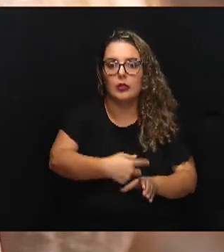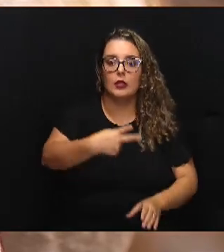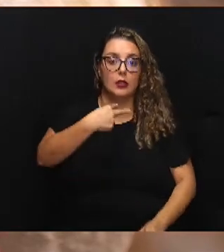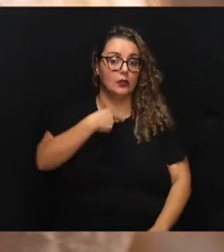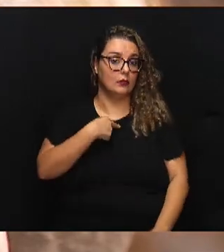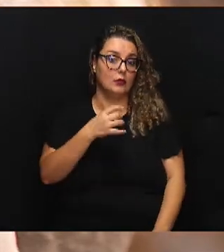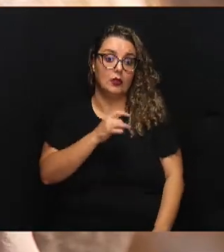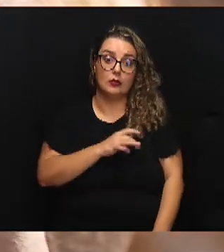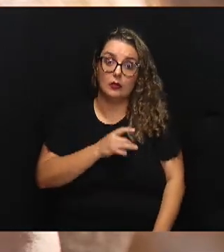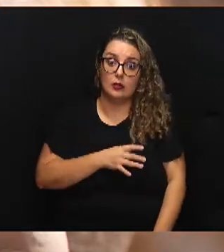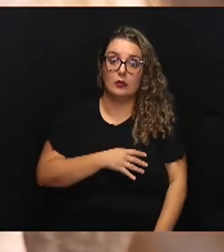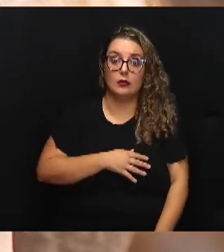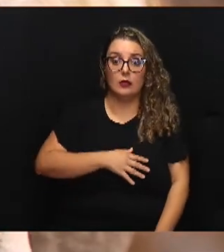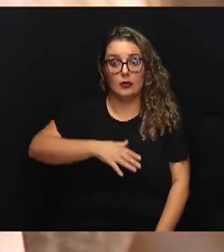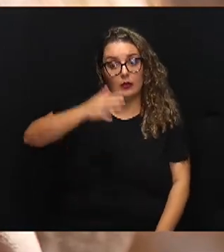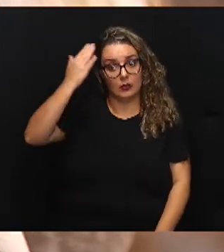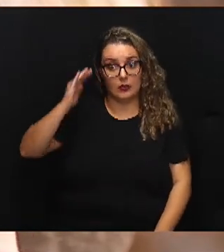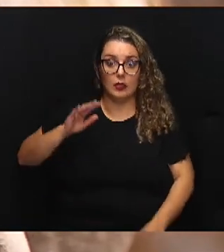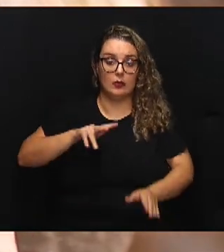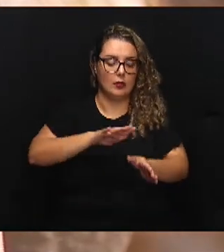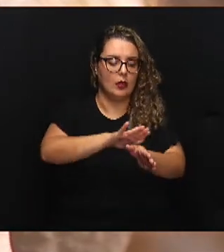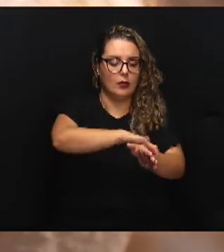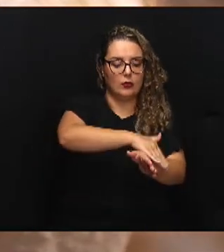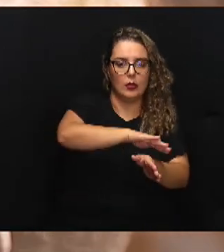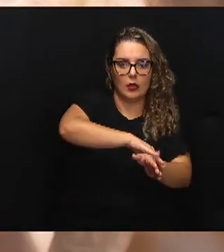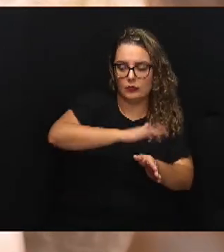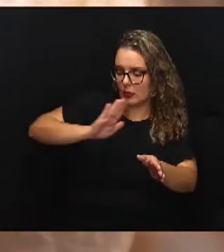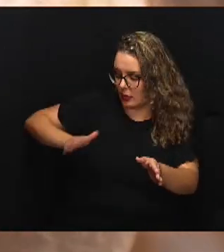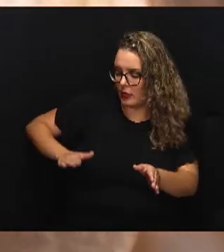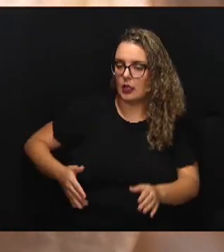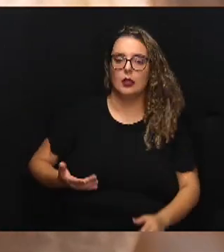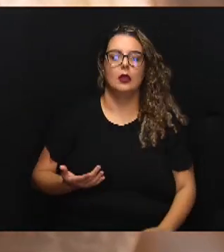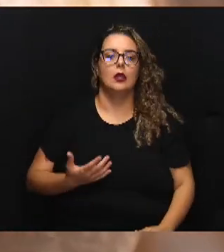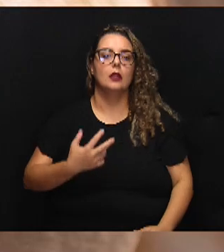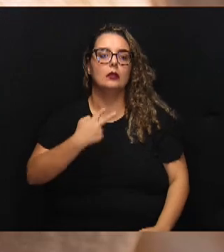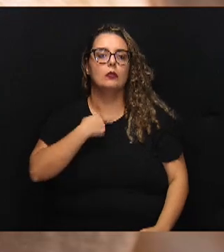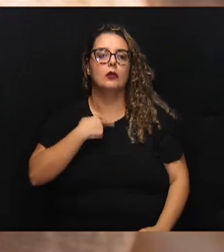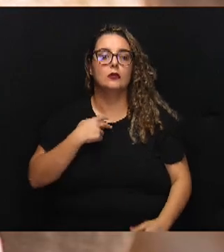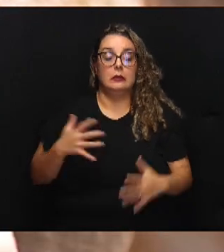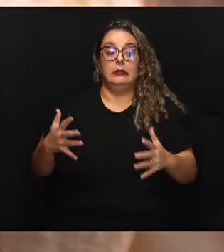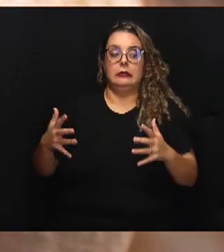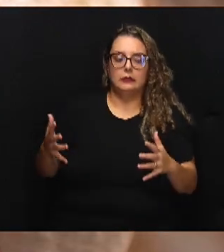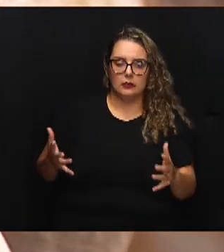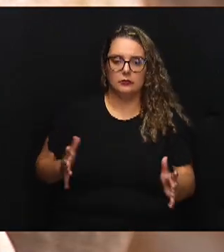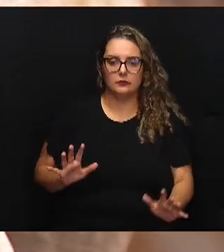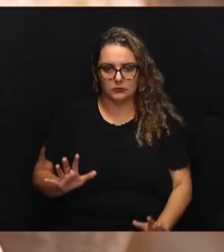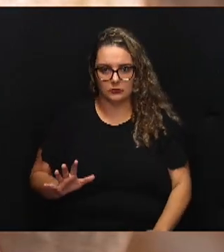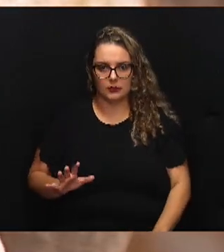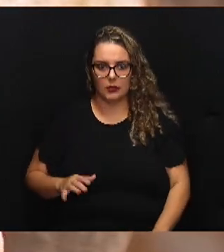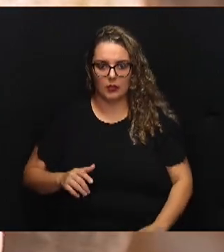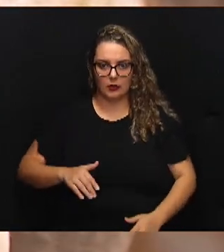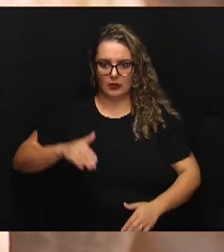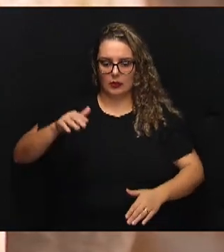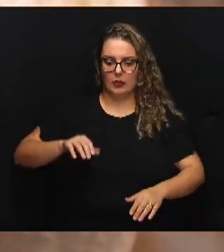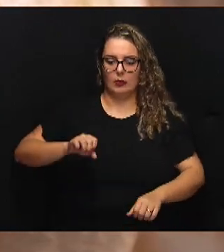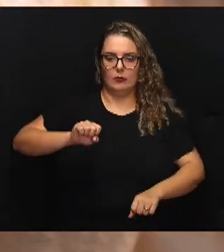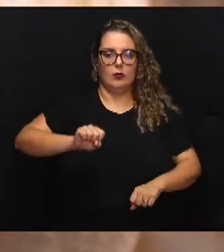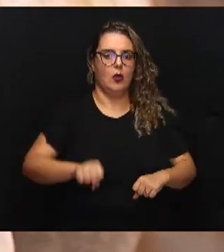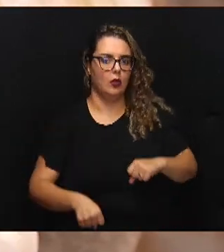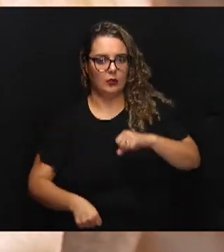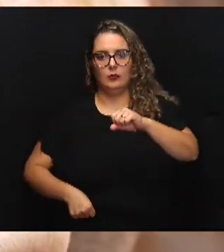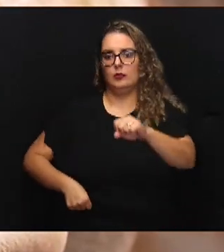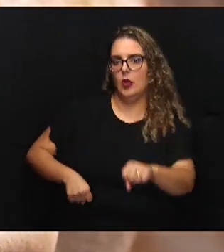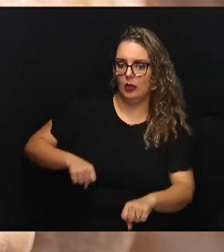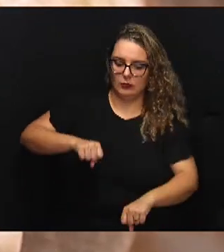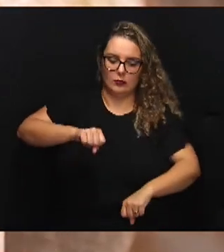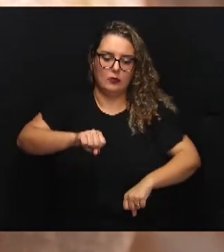medo, vão passar a mão na garupa, ele tem que ser bem dessensibilizado. Um cavalo maior, ele vai ter sempre uma passada maior. Então ele vai